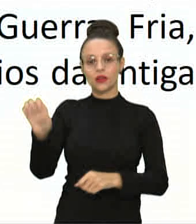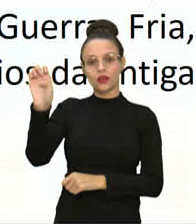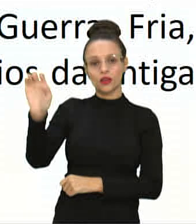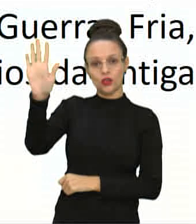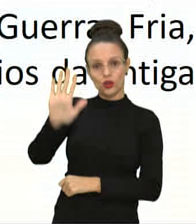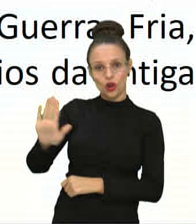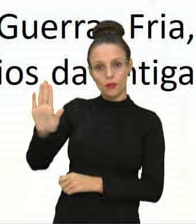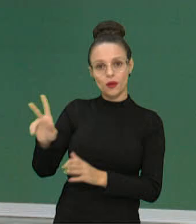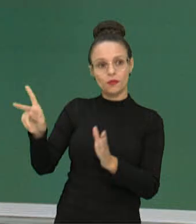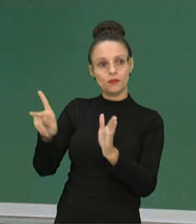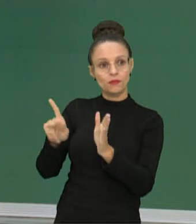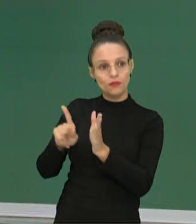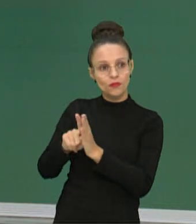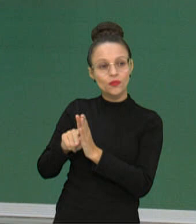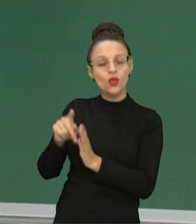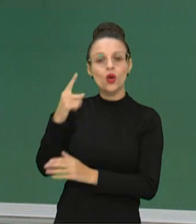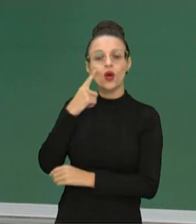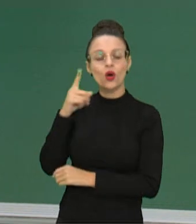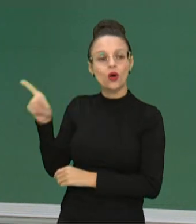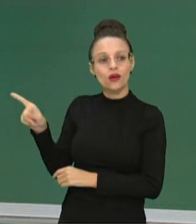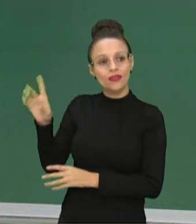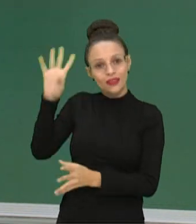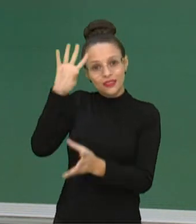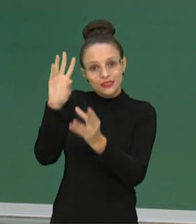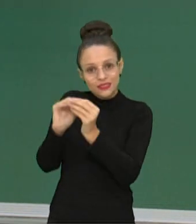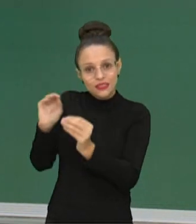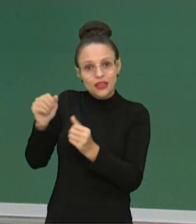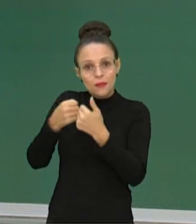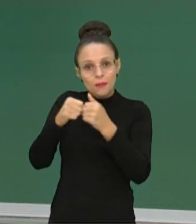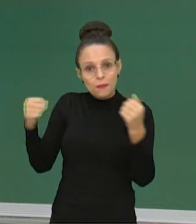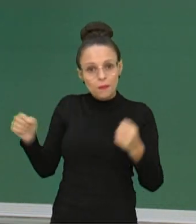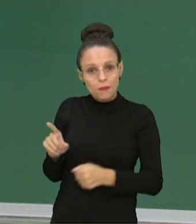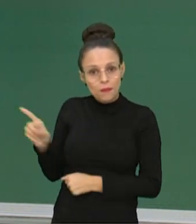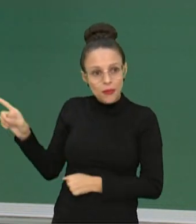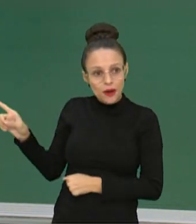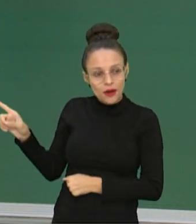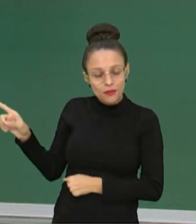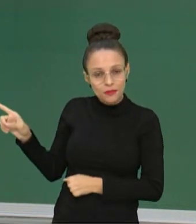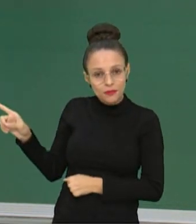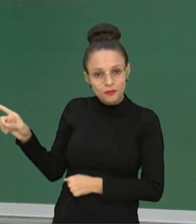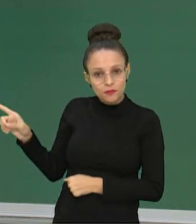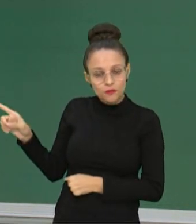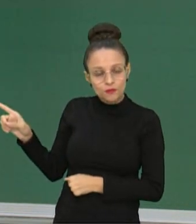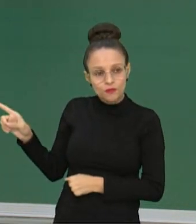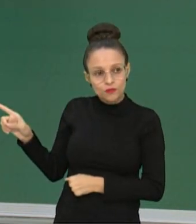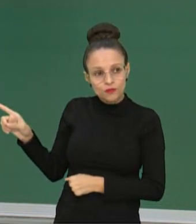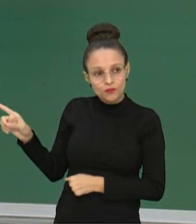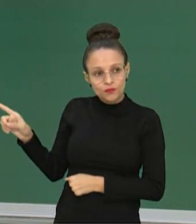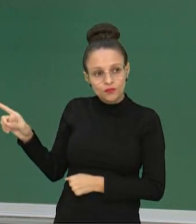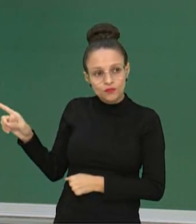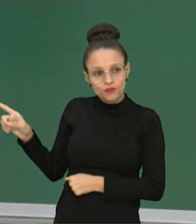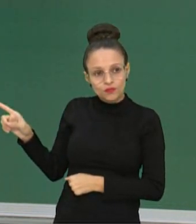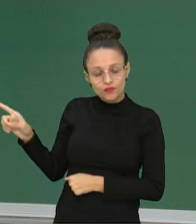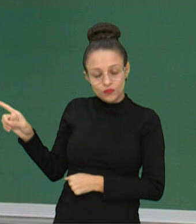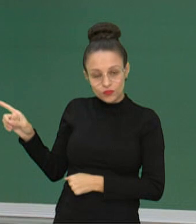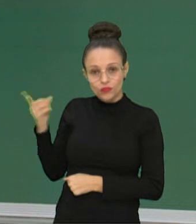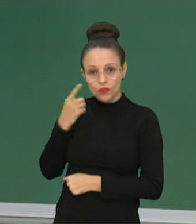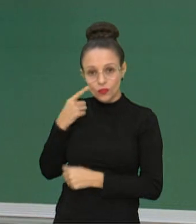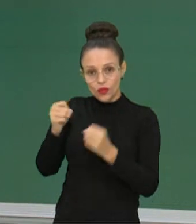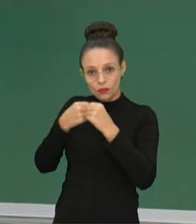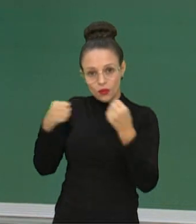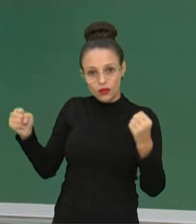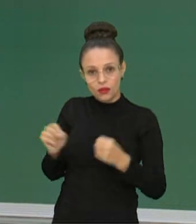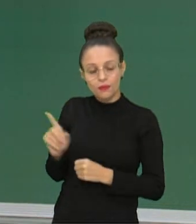dos Balcãs. Entenda que este mapinha aqui, ó, atrás da bota, quando eu disse que a espora da bota está cutucando,